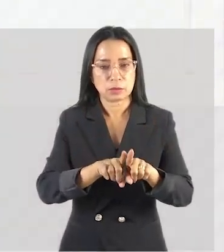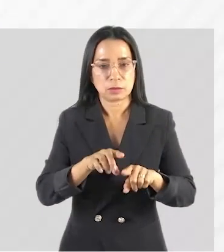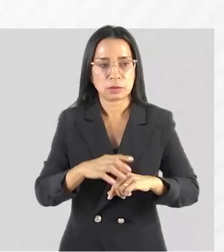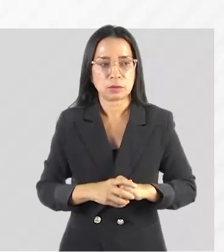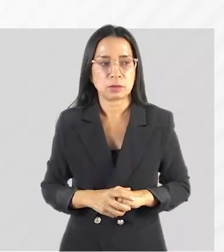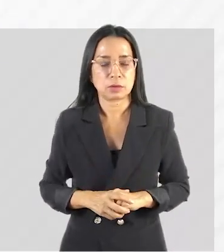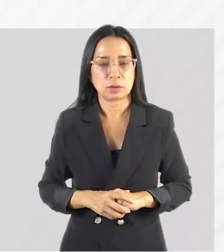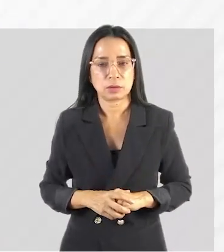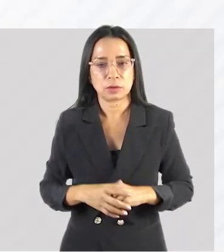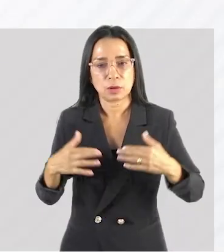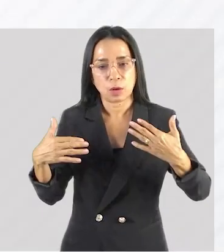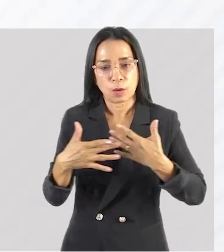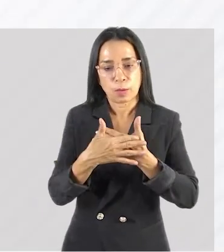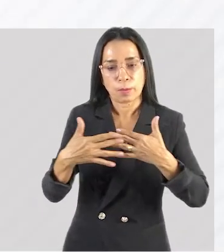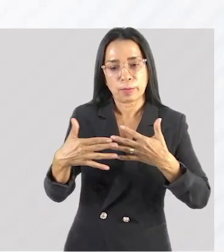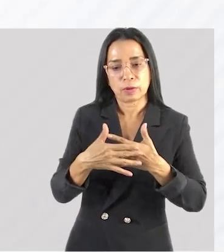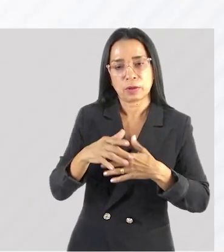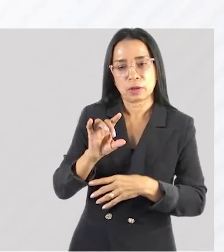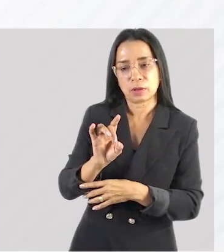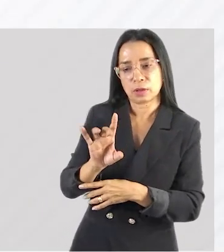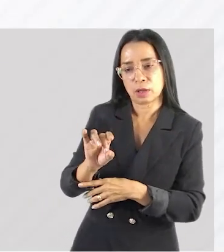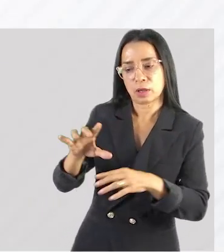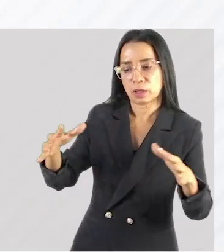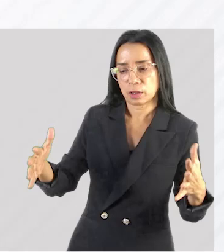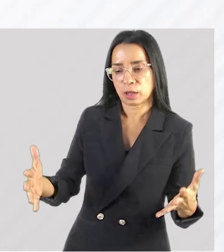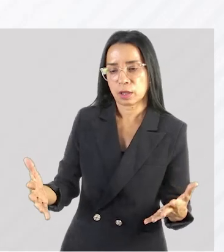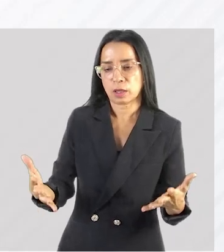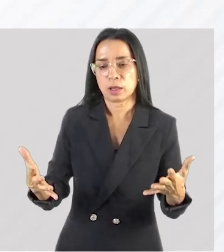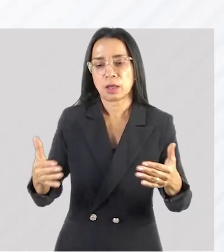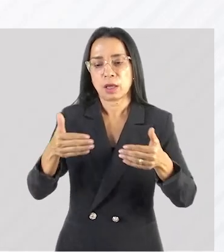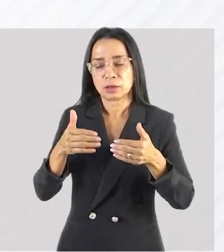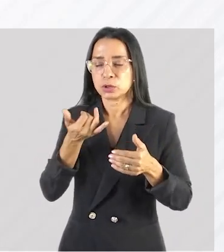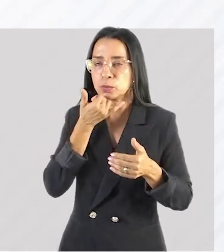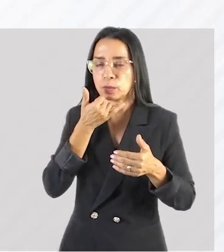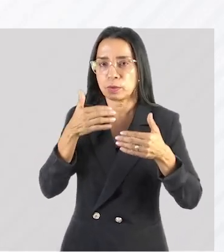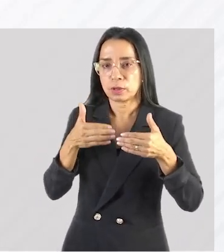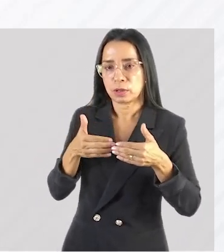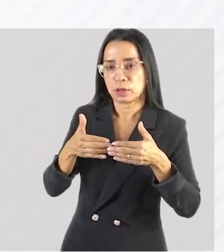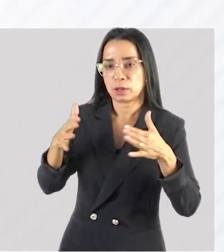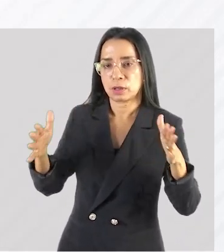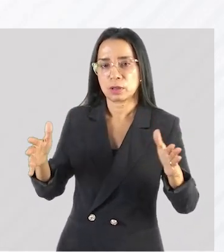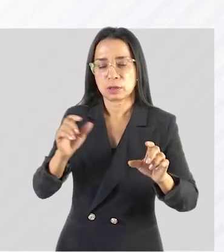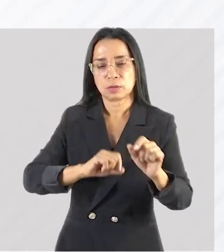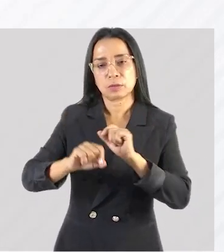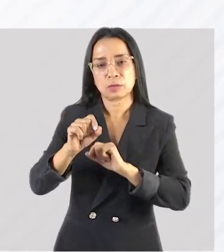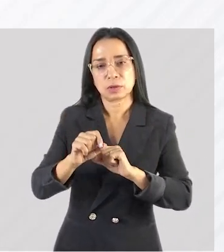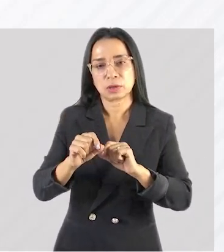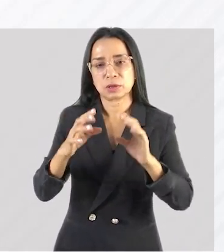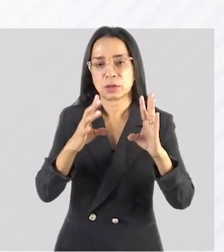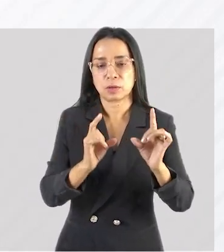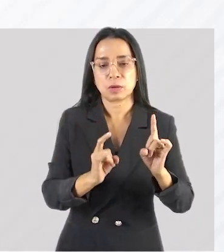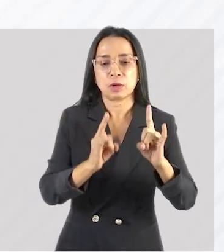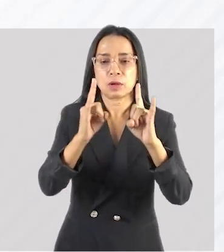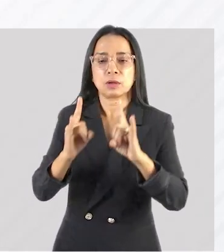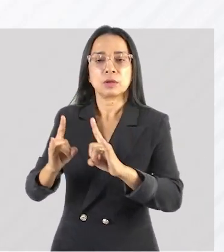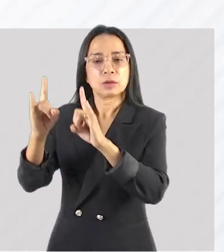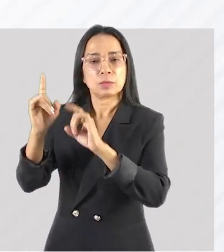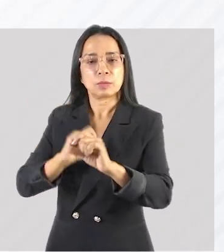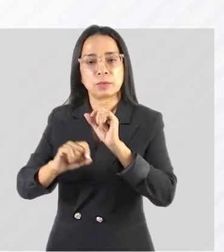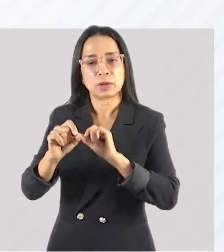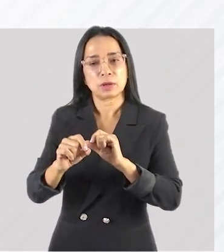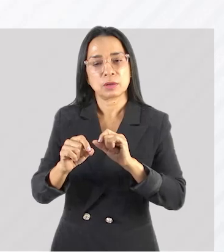Em uma cidade, a cada inauguração de prédios, a orientação da prefeitura, por meio de uma lei de incentivo à